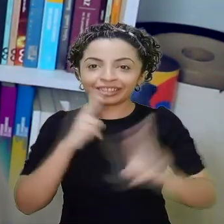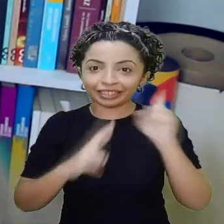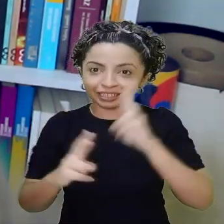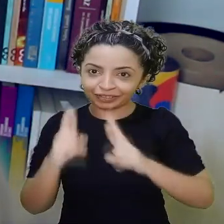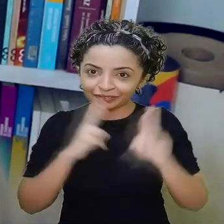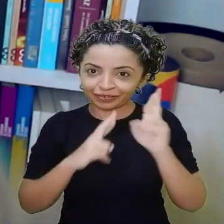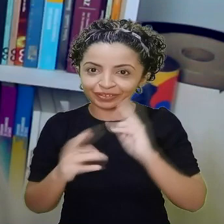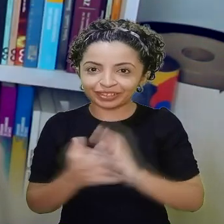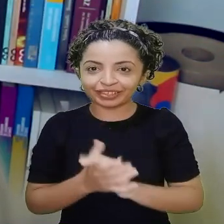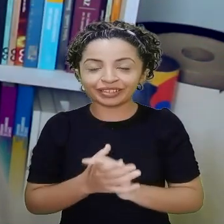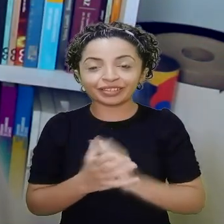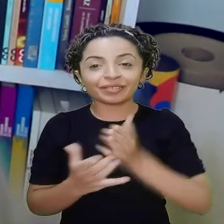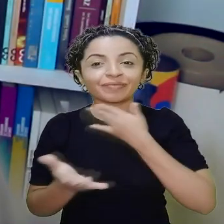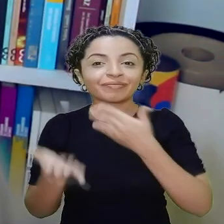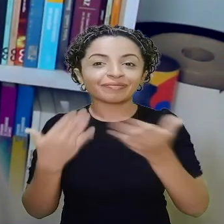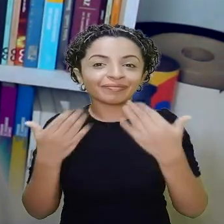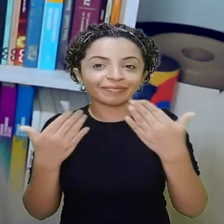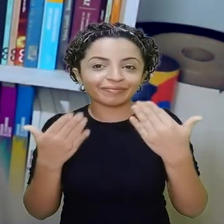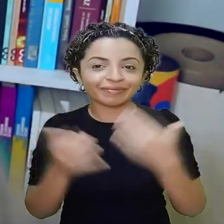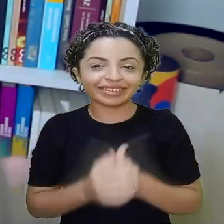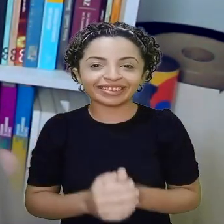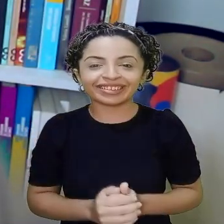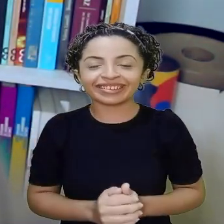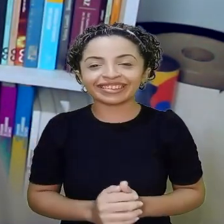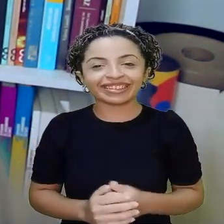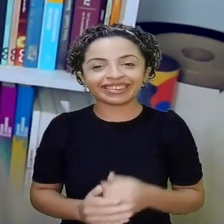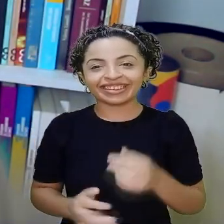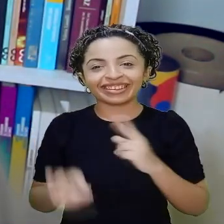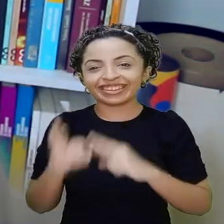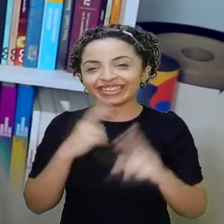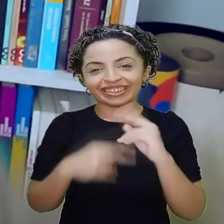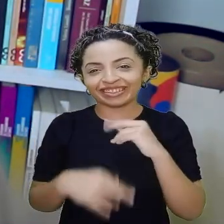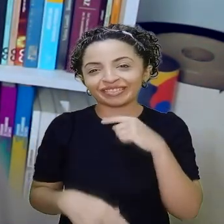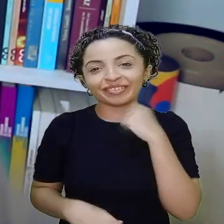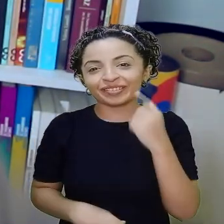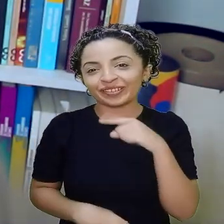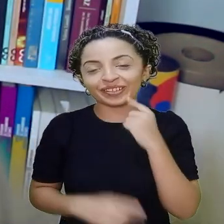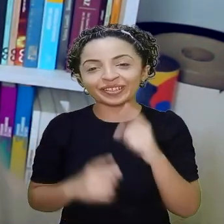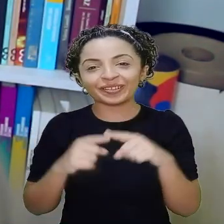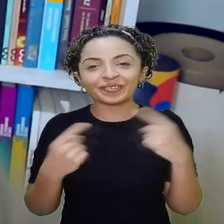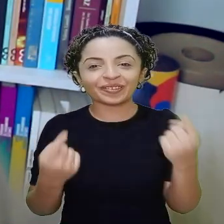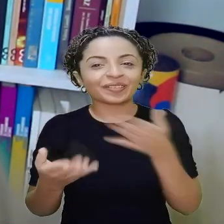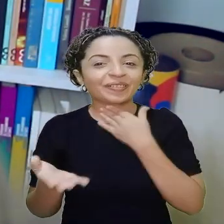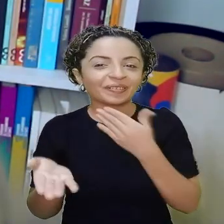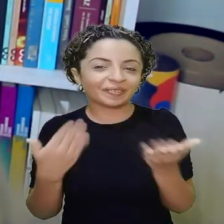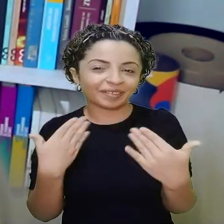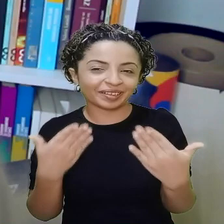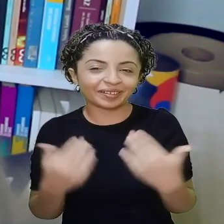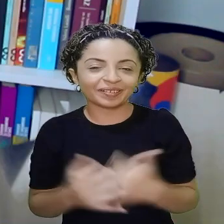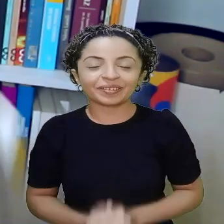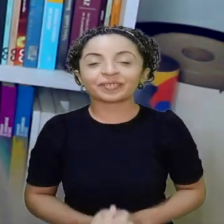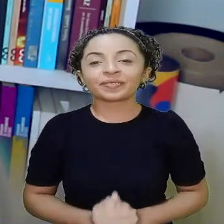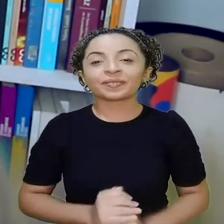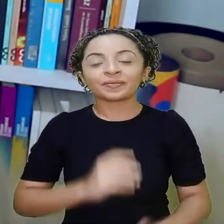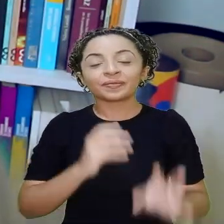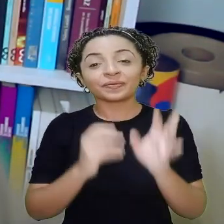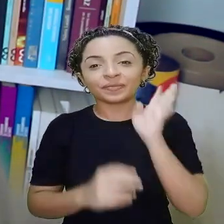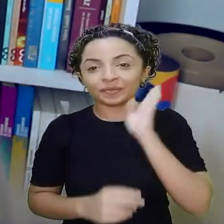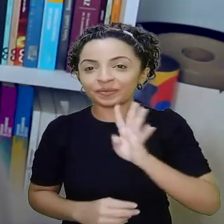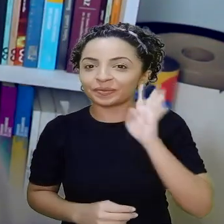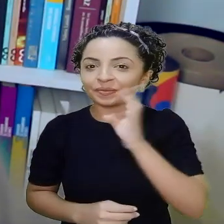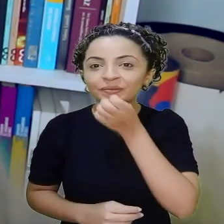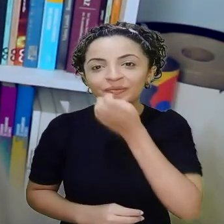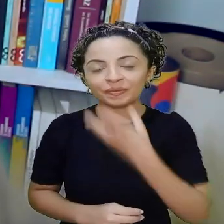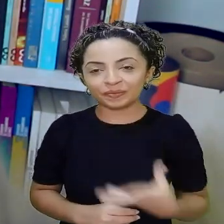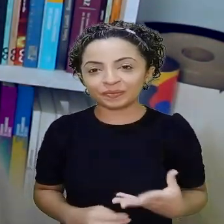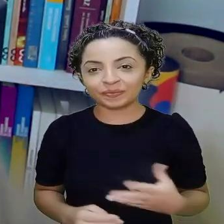disse. Entrevista não, né? Foi um bate-papo. Eu não sei fazer entrevistas com ninguém. Eu sei, no máximo, conversar. E ficou bem bacana, você